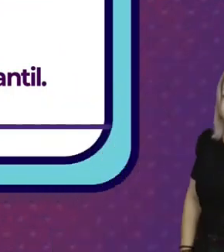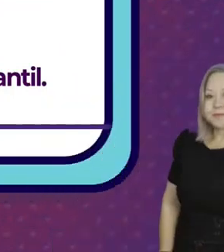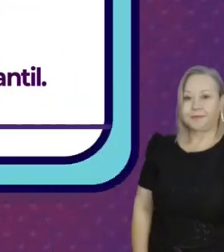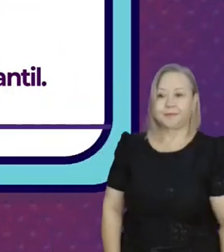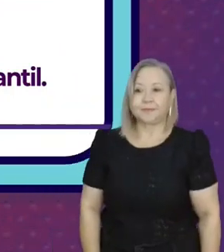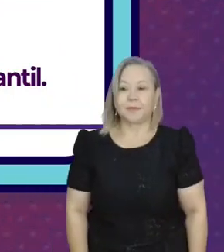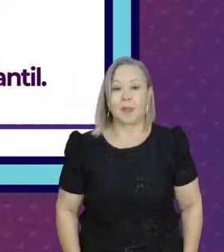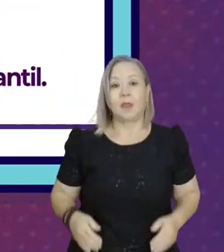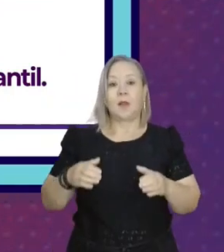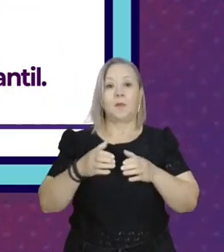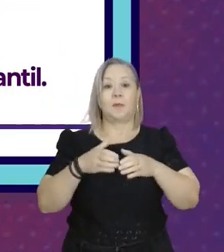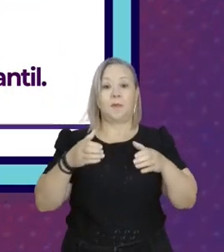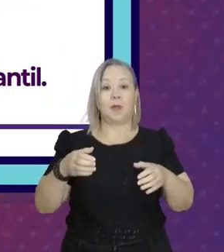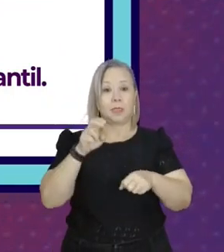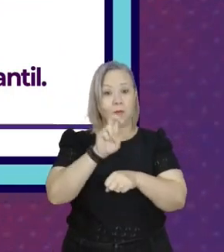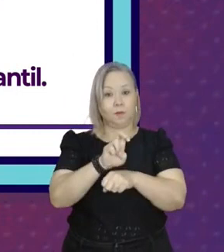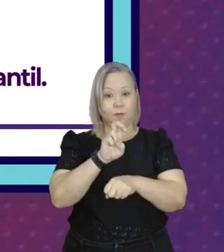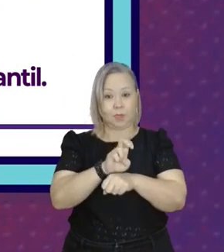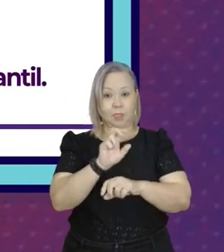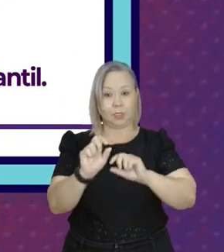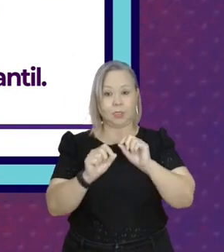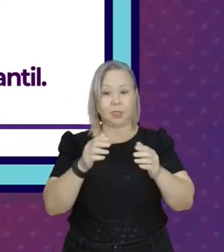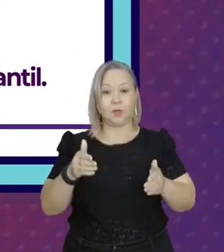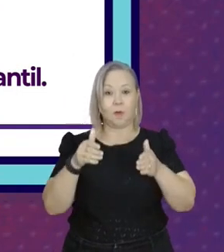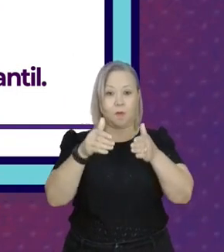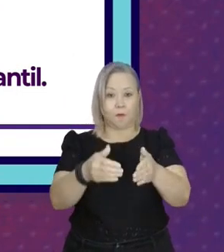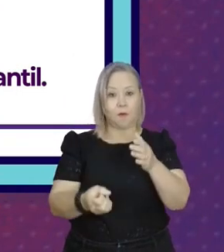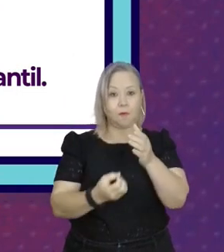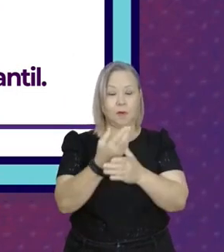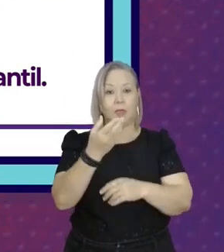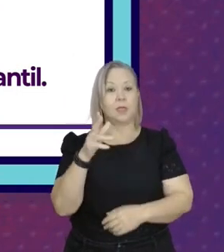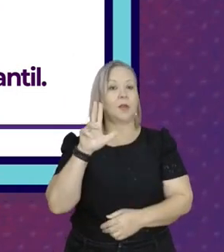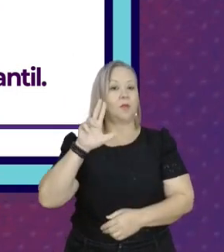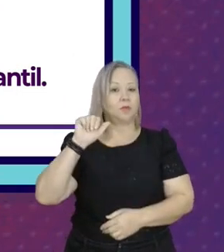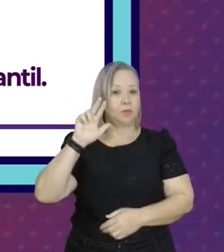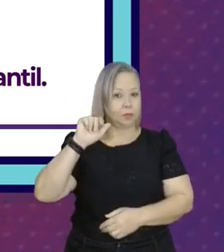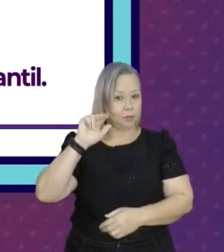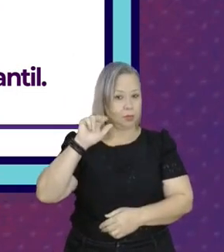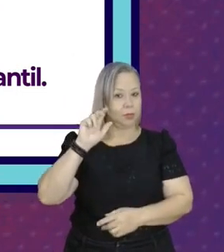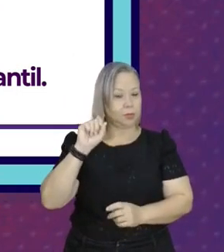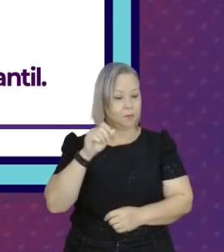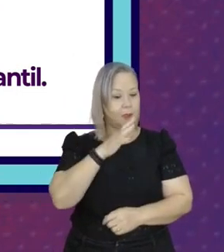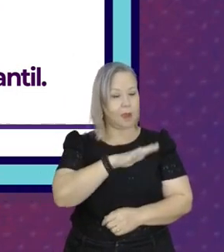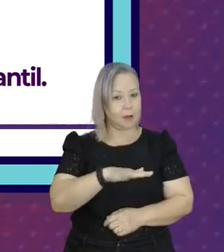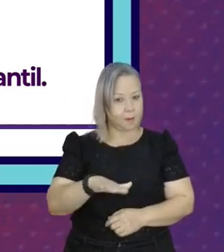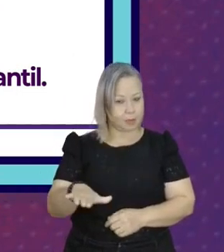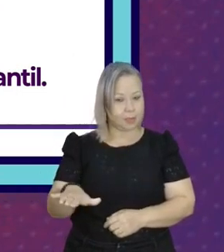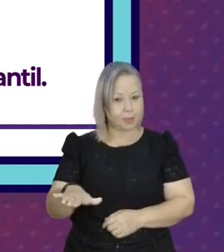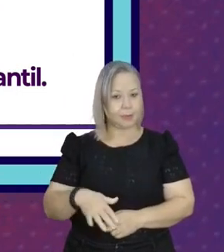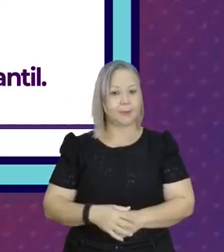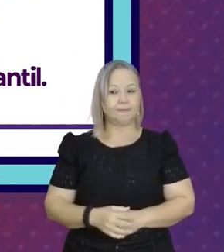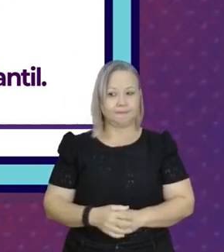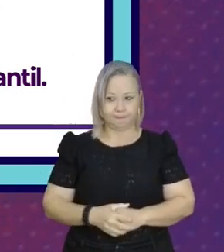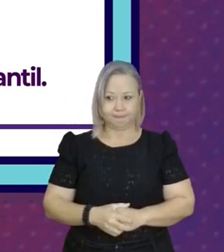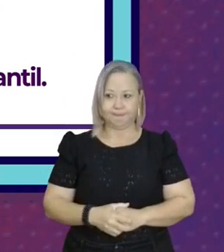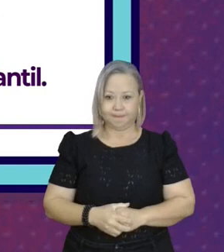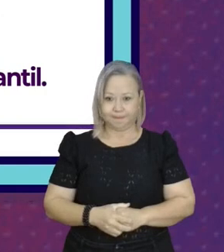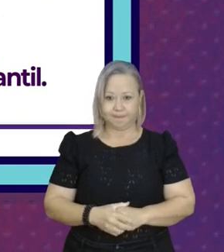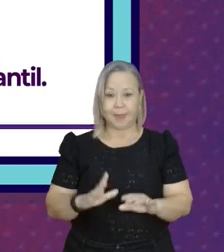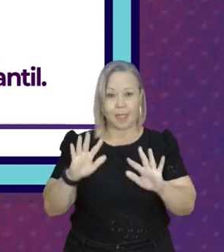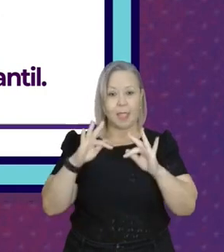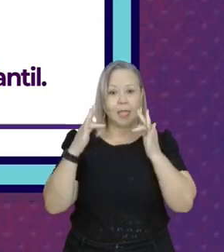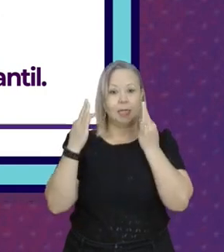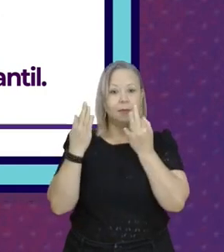das creches voltadas para a criação de vagas para as crianças de